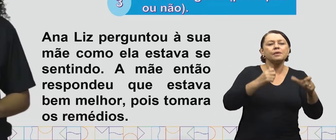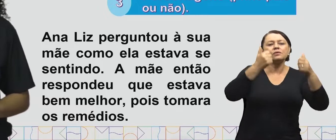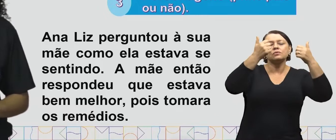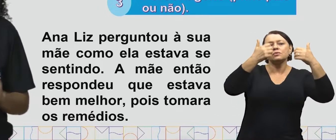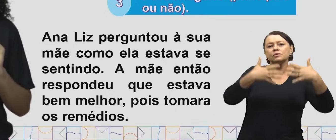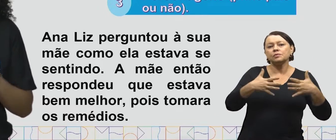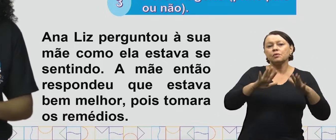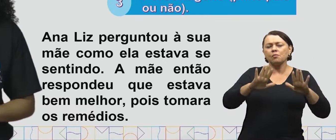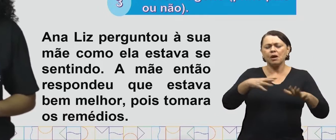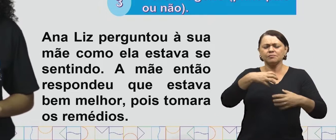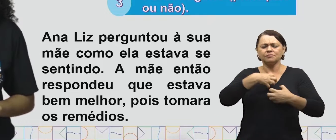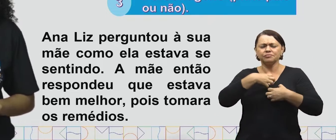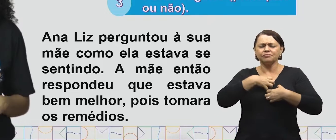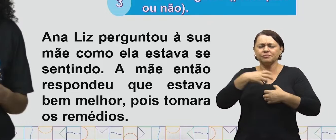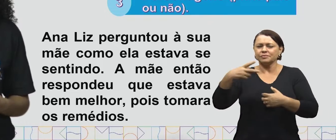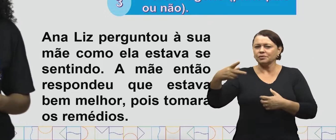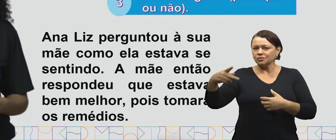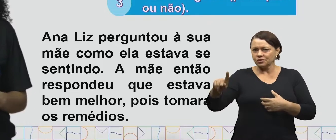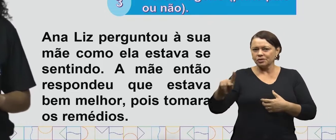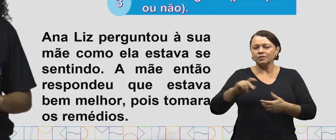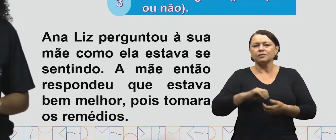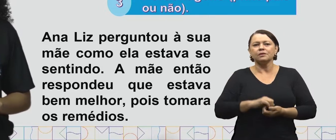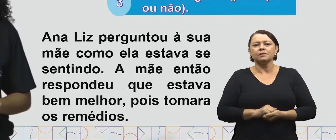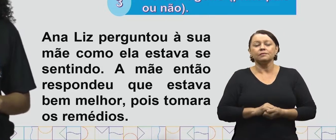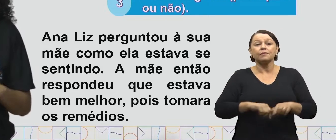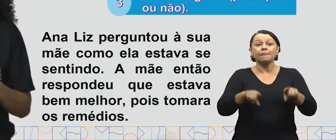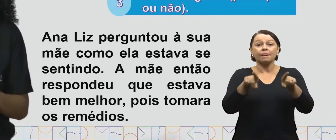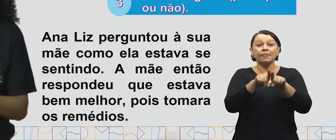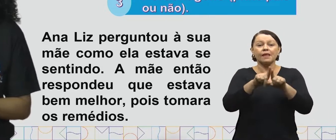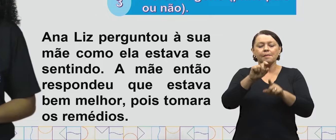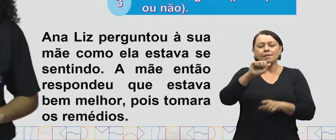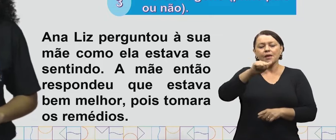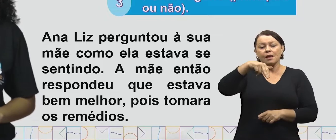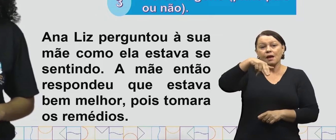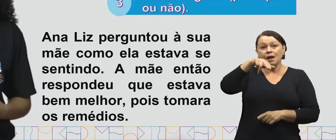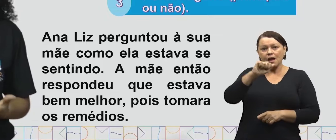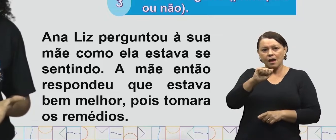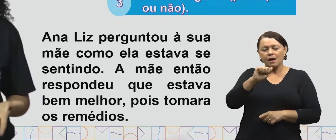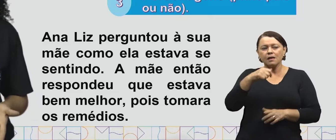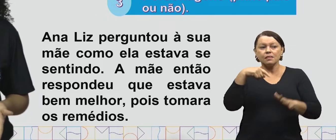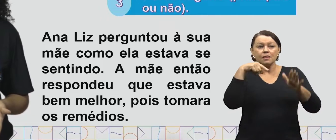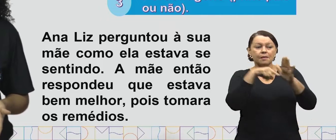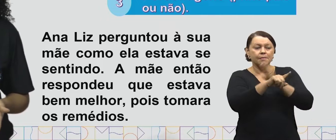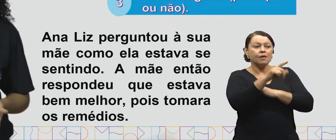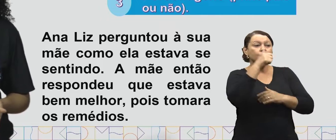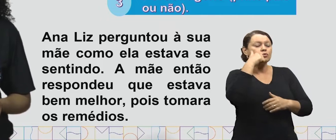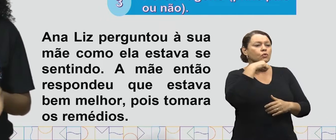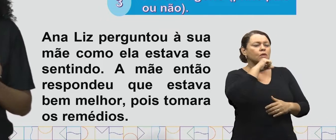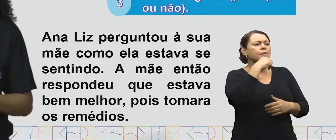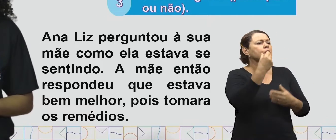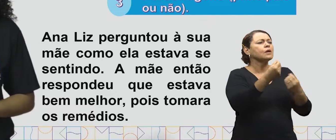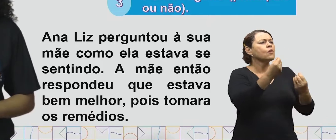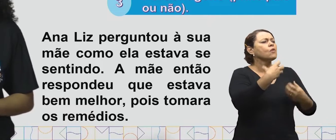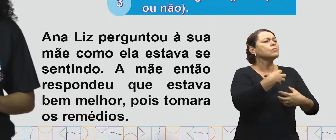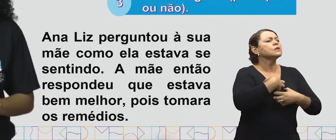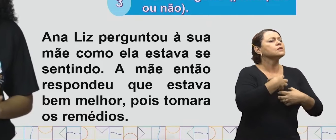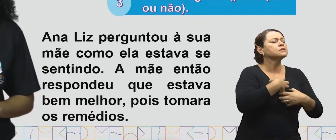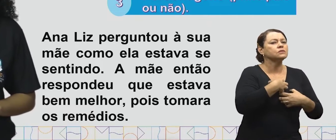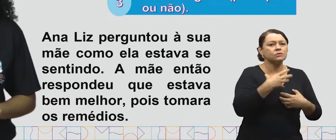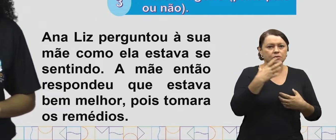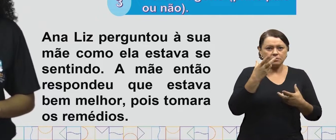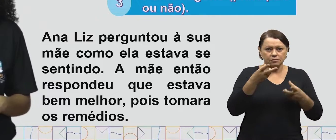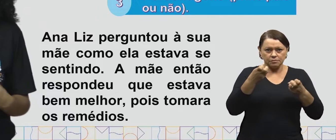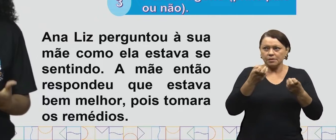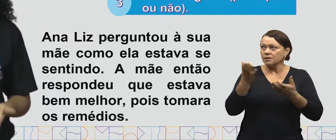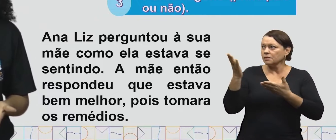jeito dele. Nesse exemplo, temos a Annalise, que perguntou à mãe como ela estava se sentindo. Observe que não há